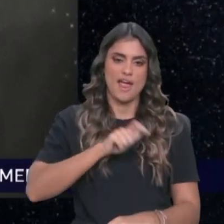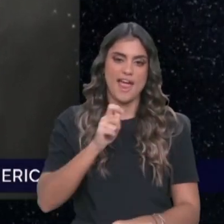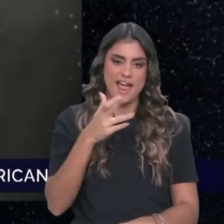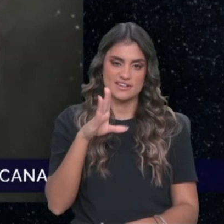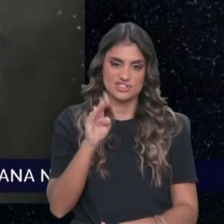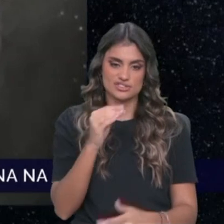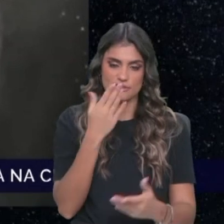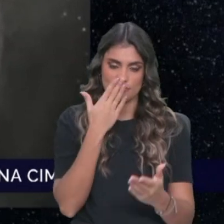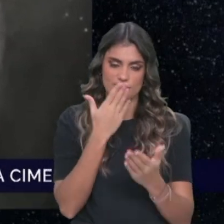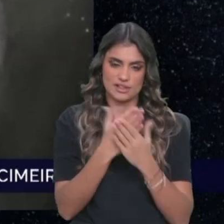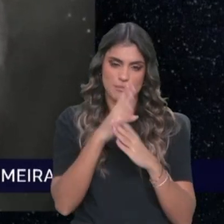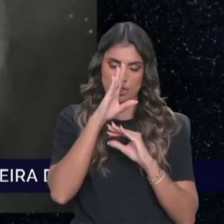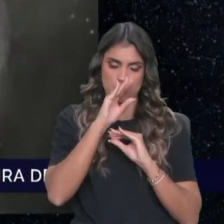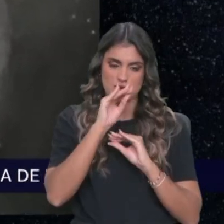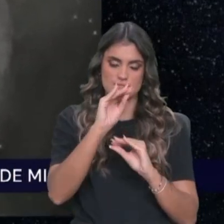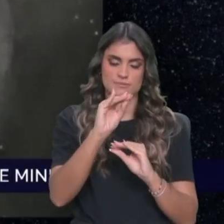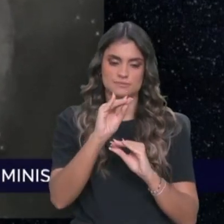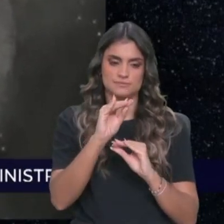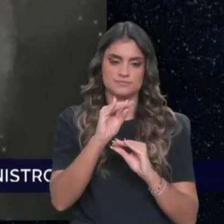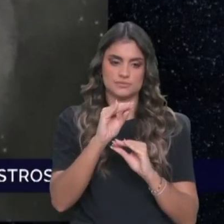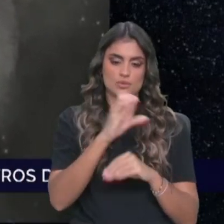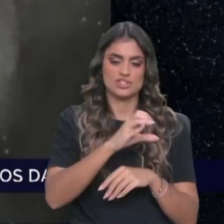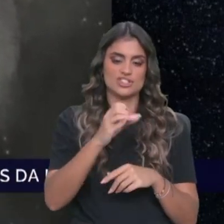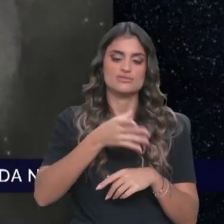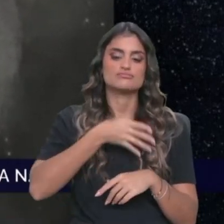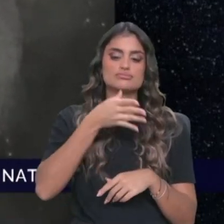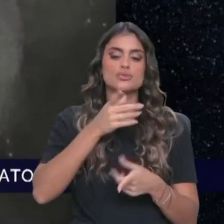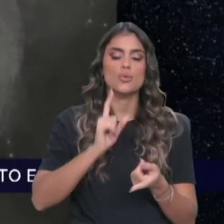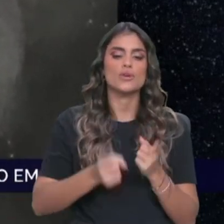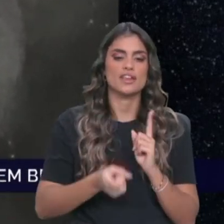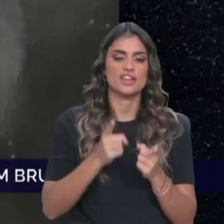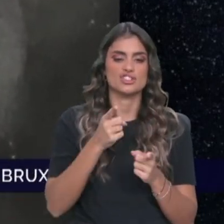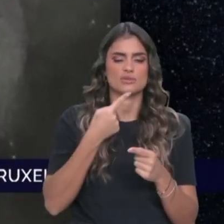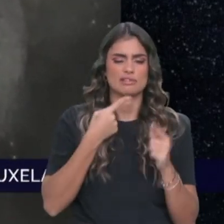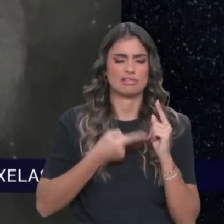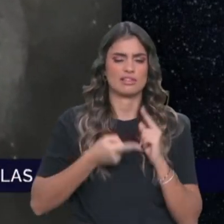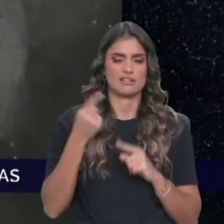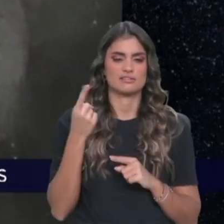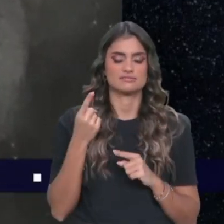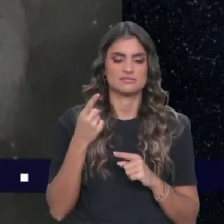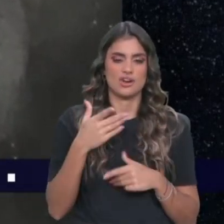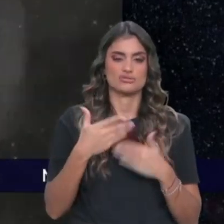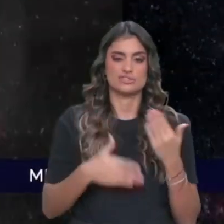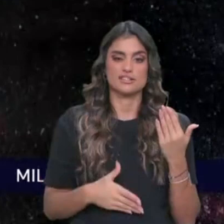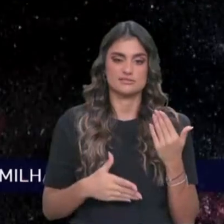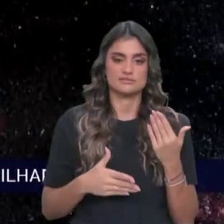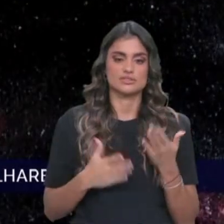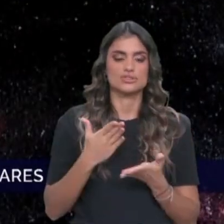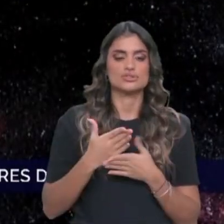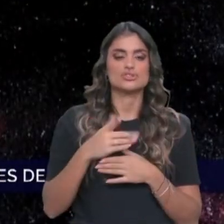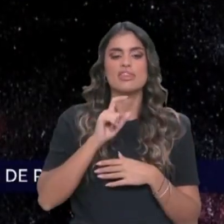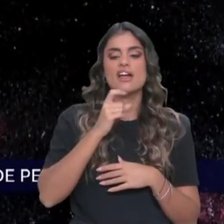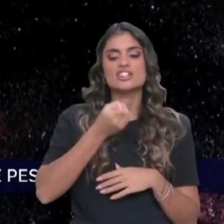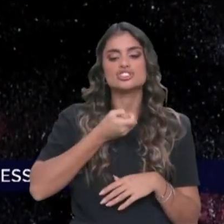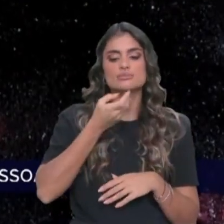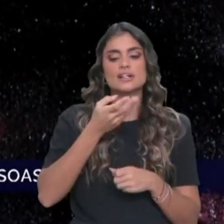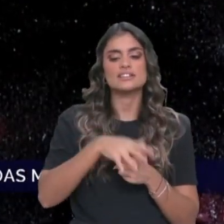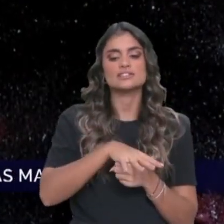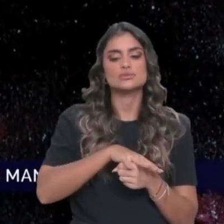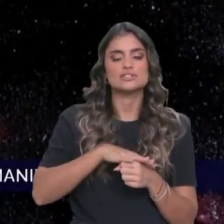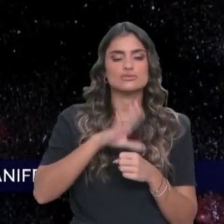mesma face virada para a lua. O que dizem os cientistas é que isto é muito estranho, isto acontecer. Só se consegue explicar isso se